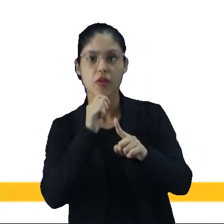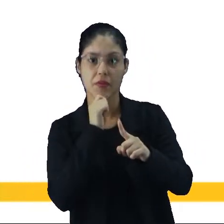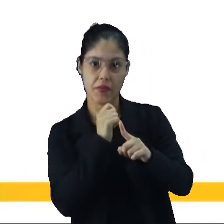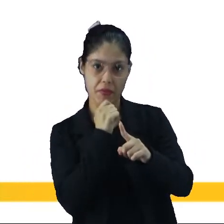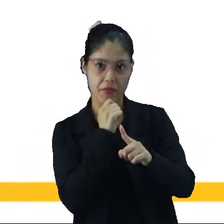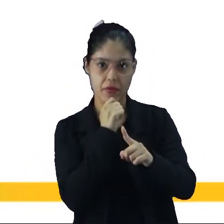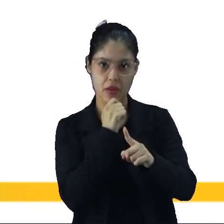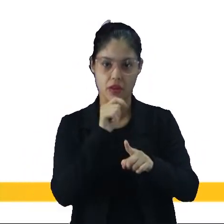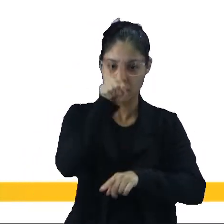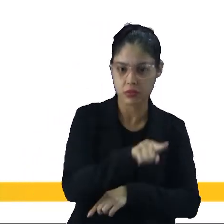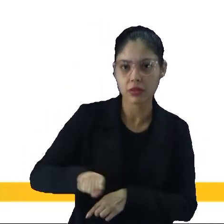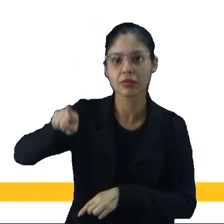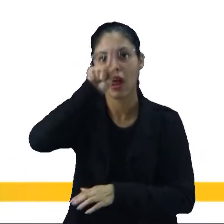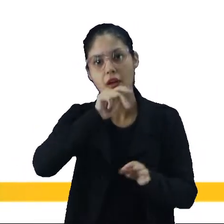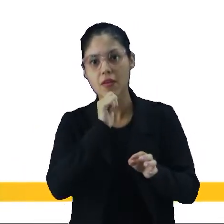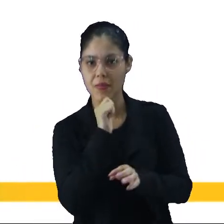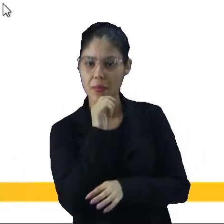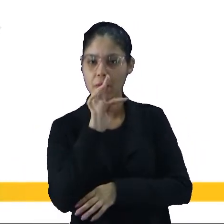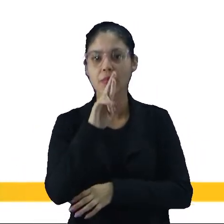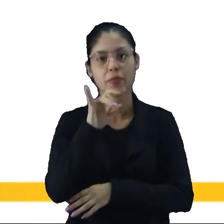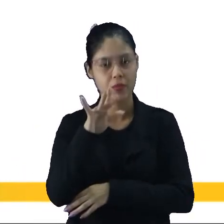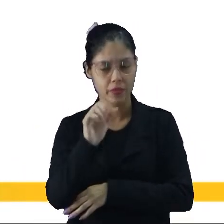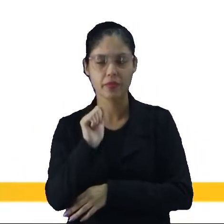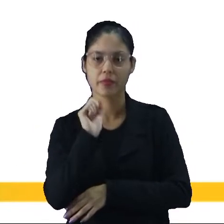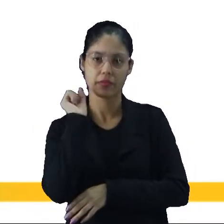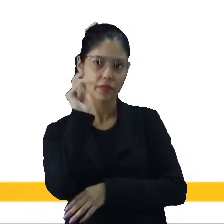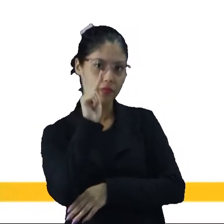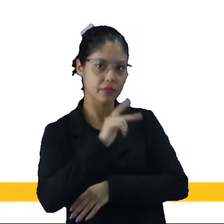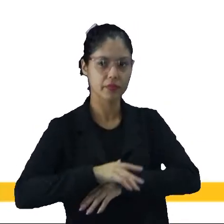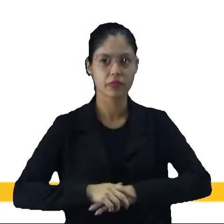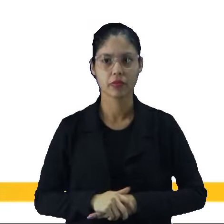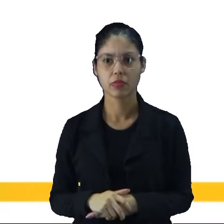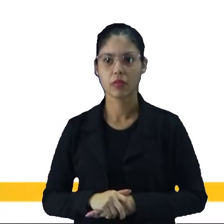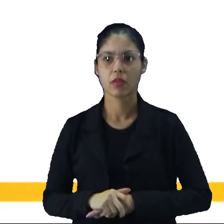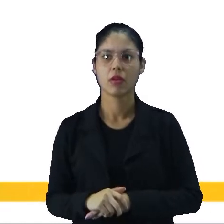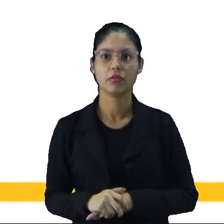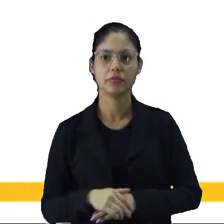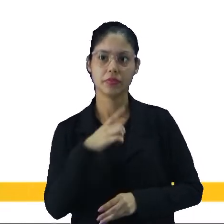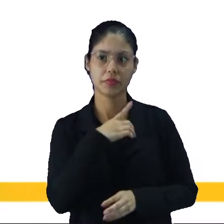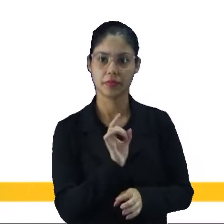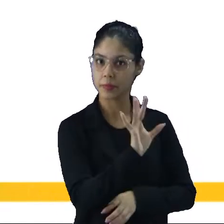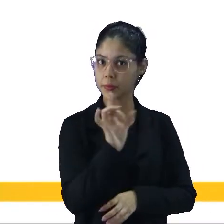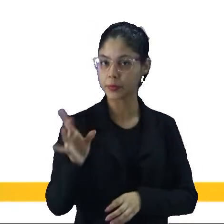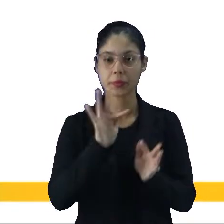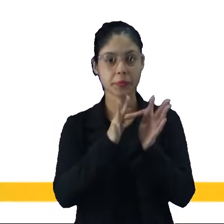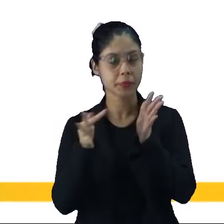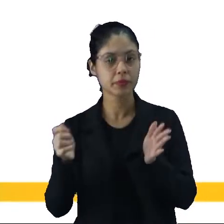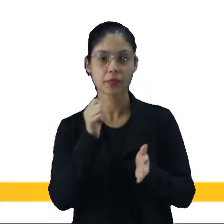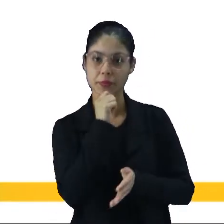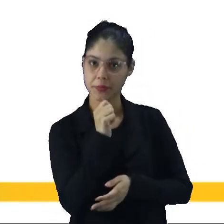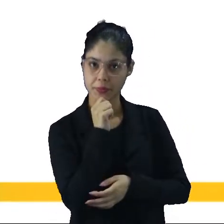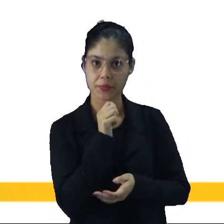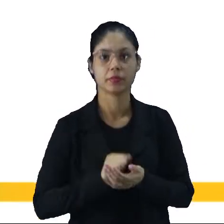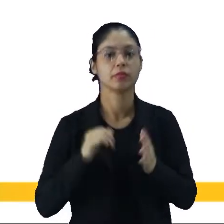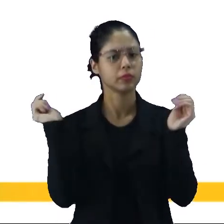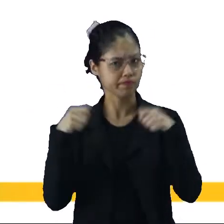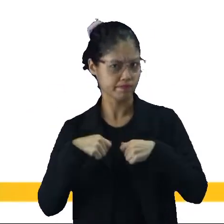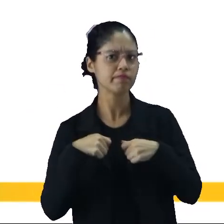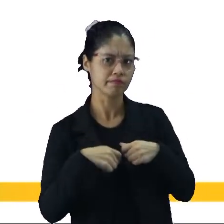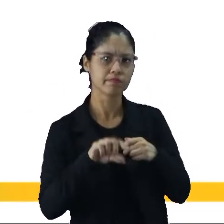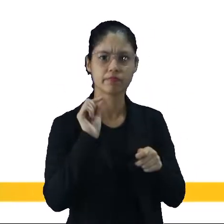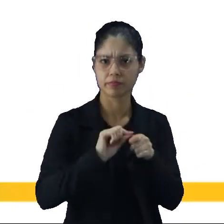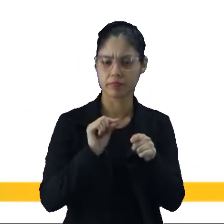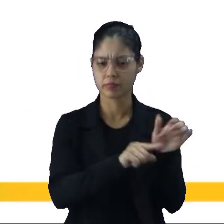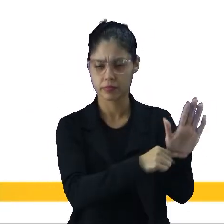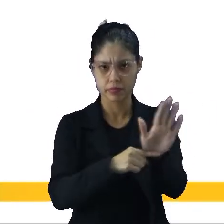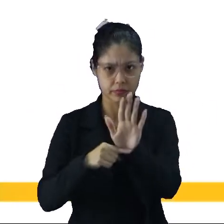no ciclo trigonométrico, tá ok? Com o estudo individual, em cada uma das funções trigonométricas, é possível fazer